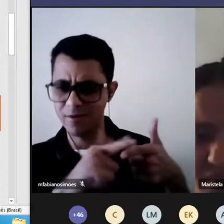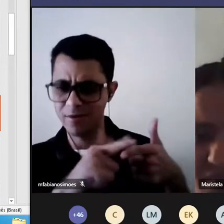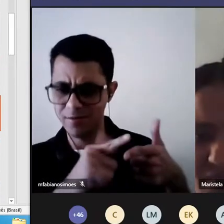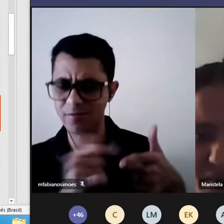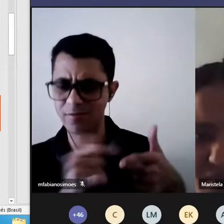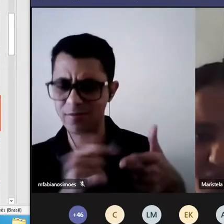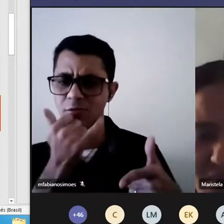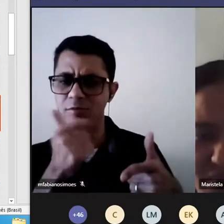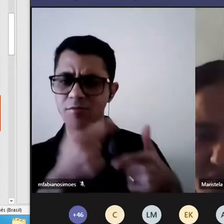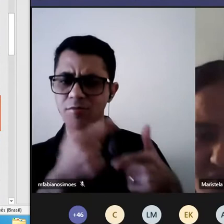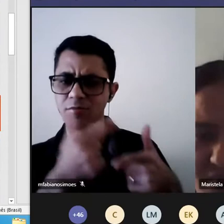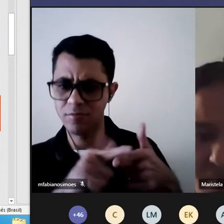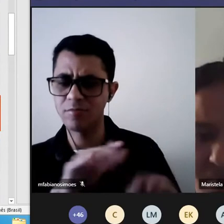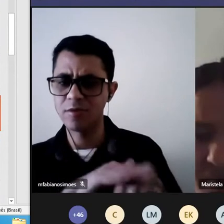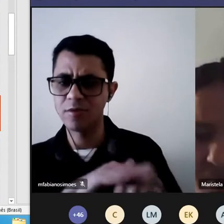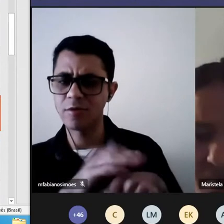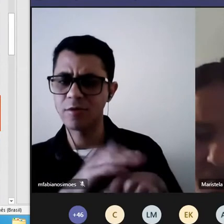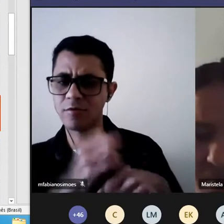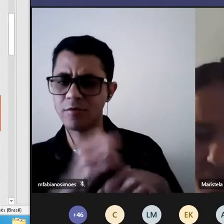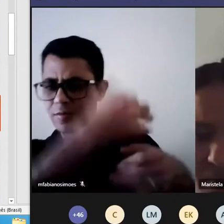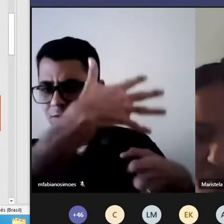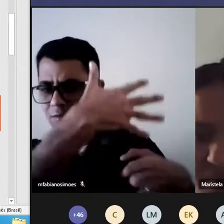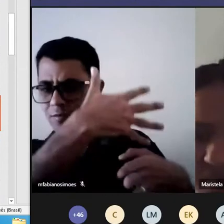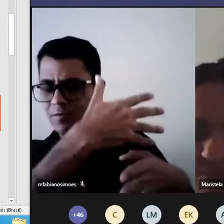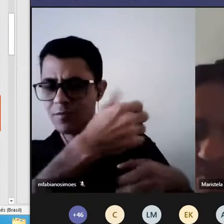Só ver aqui nas conversas. Olha lá.